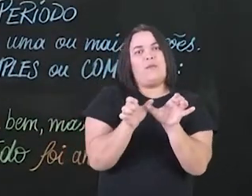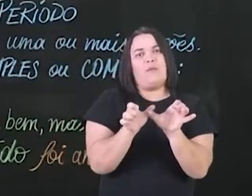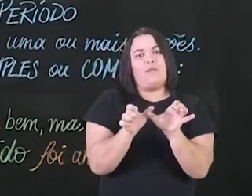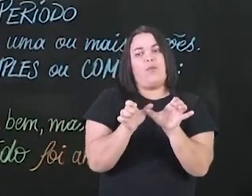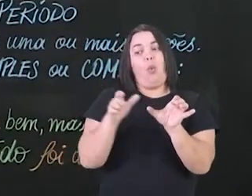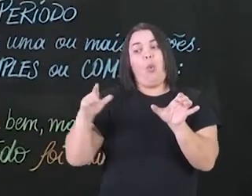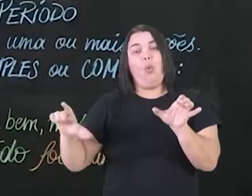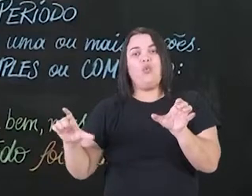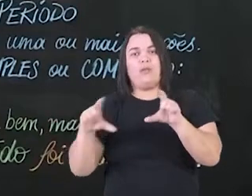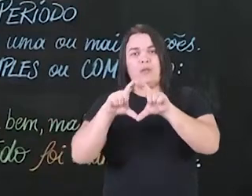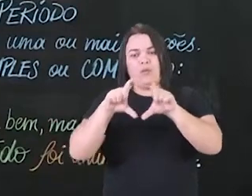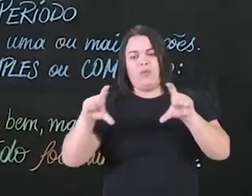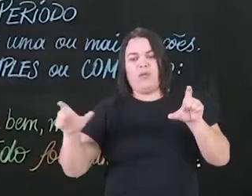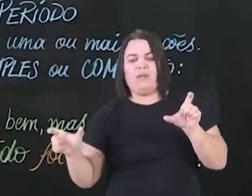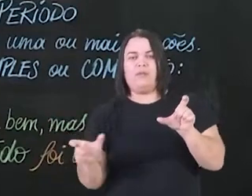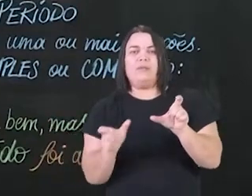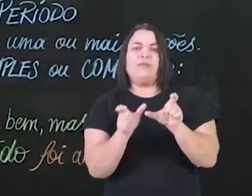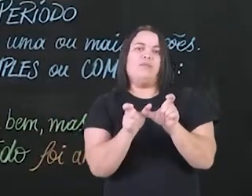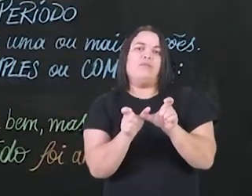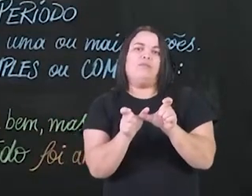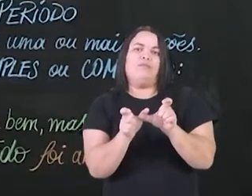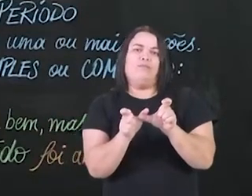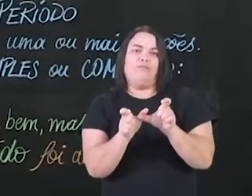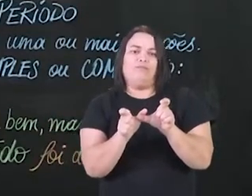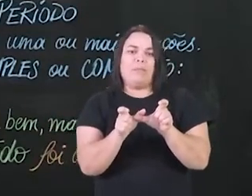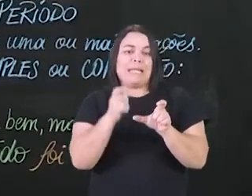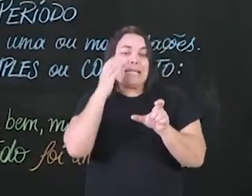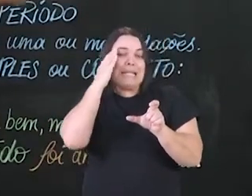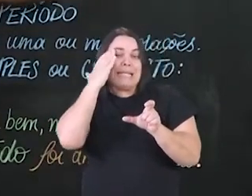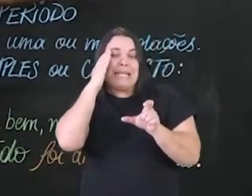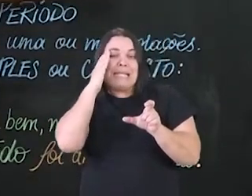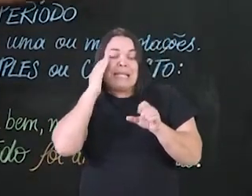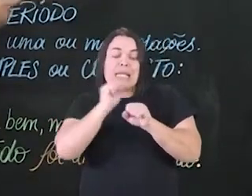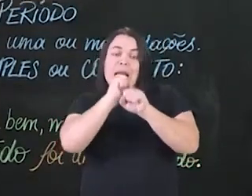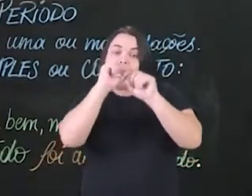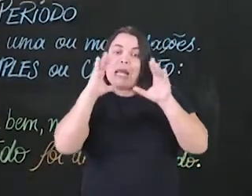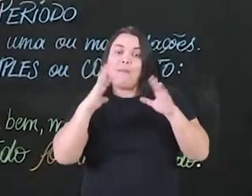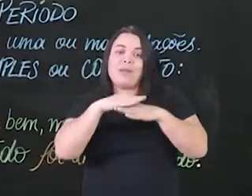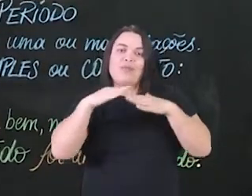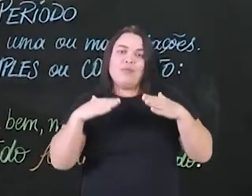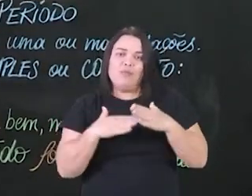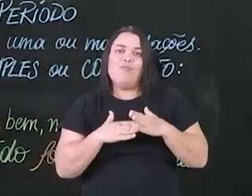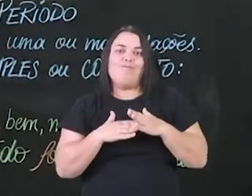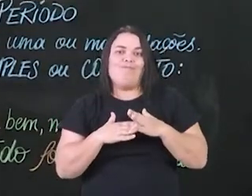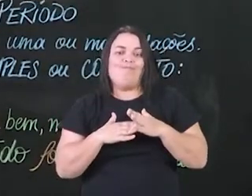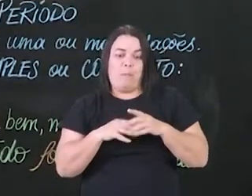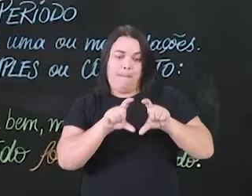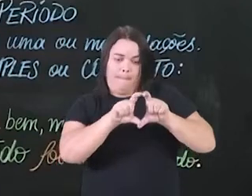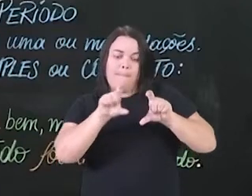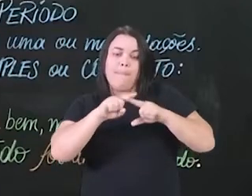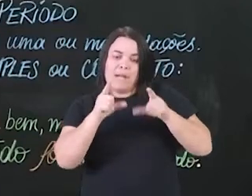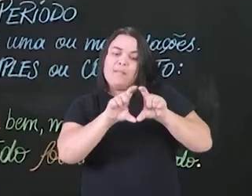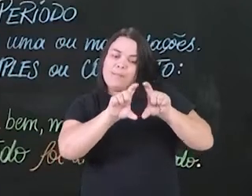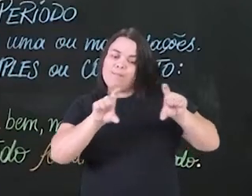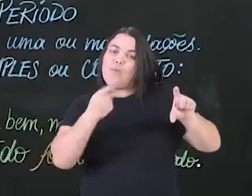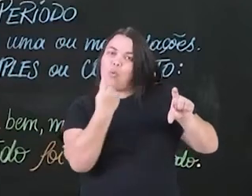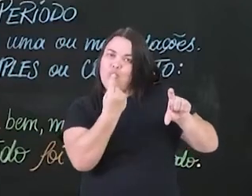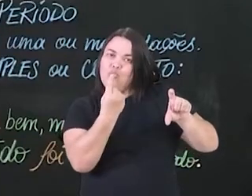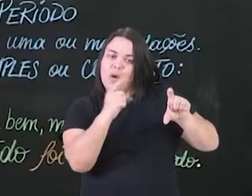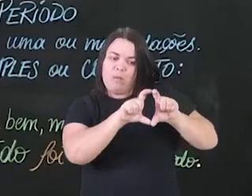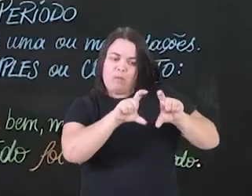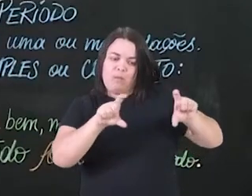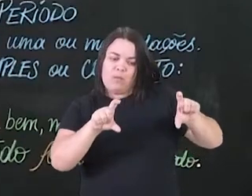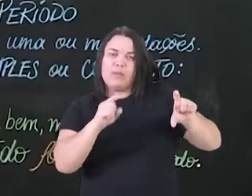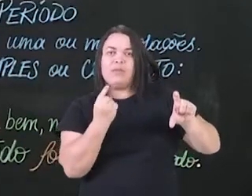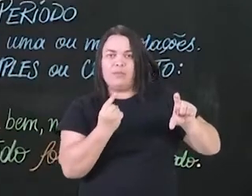necessária uma outra oração aqui para complementar o sentido dessa, mas não impede que essa seja considerada uma oração.